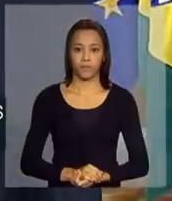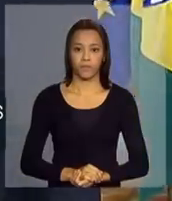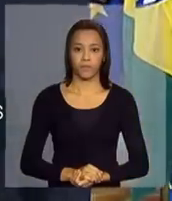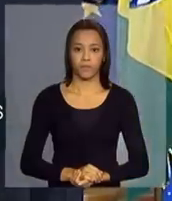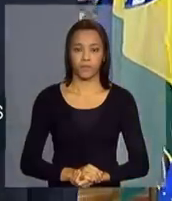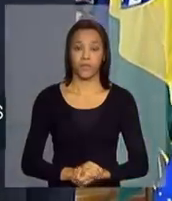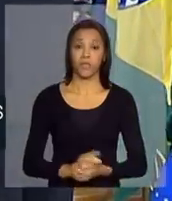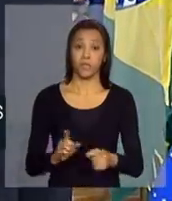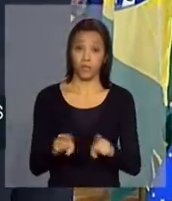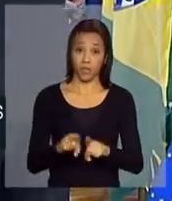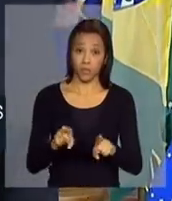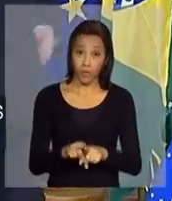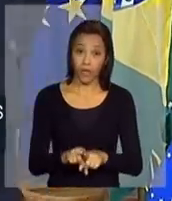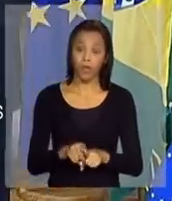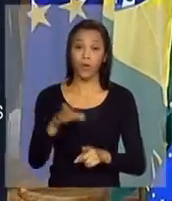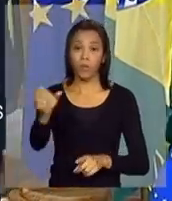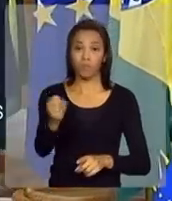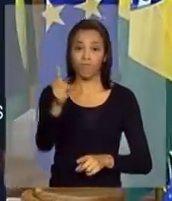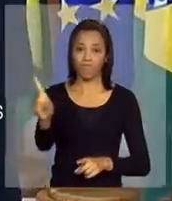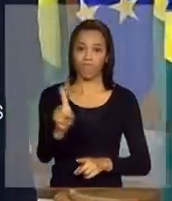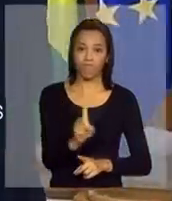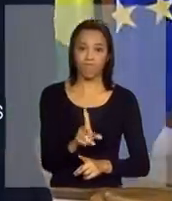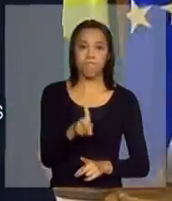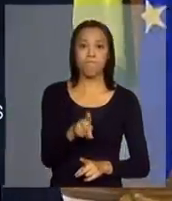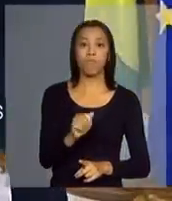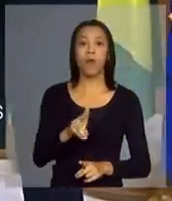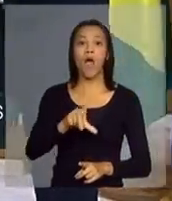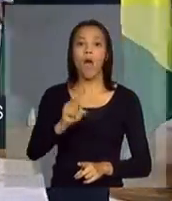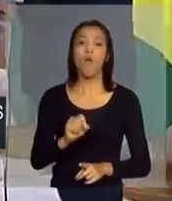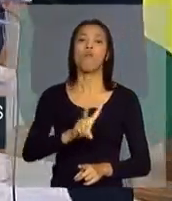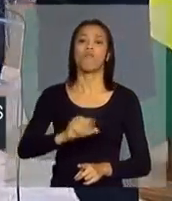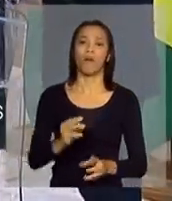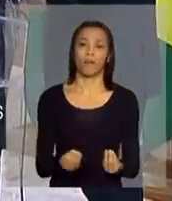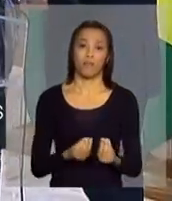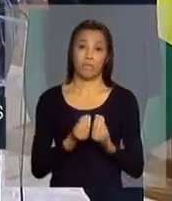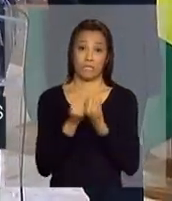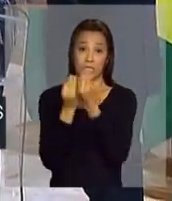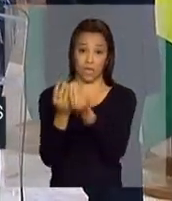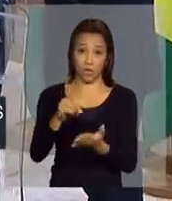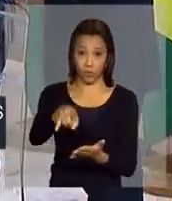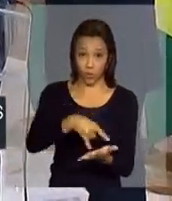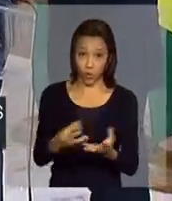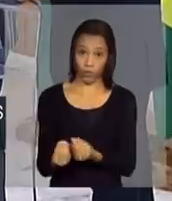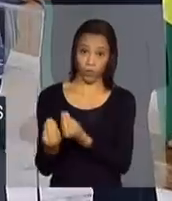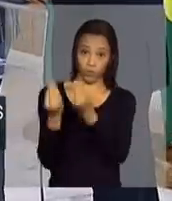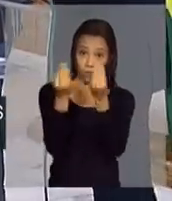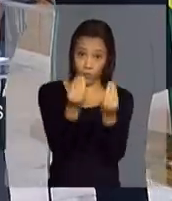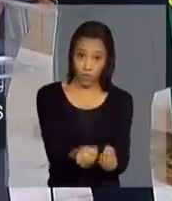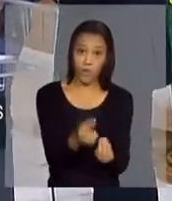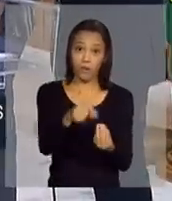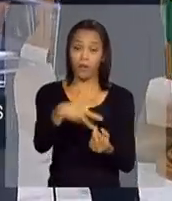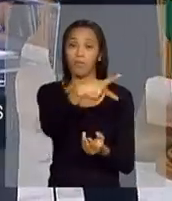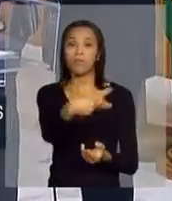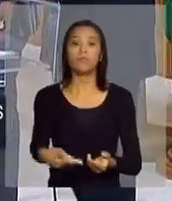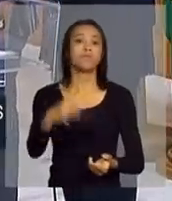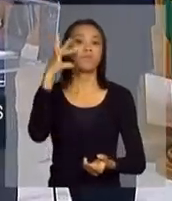E por fim, o senhor Paulo Safadi Simão fará entrega do parecer conjunto à senhora presidenta da